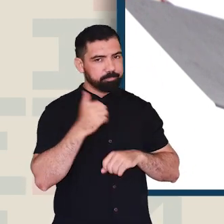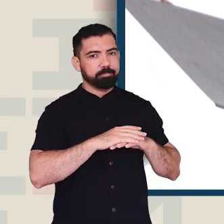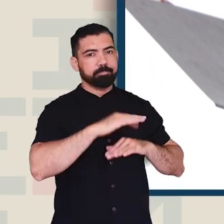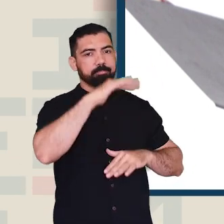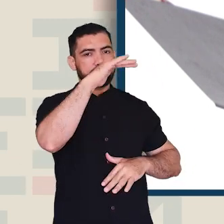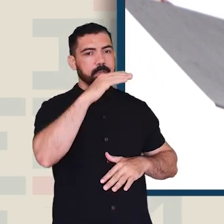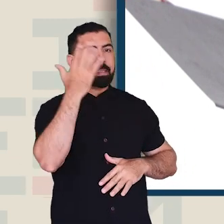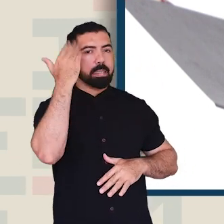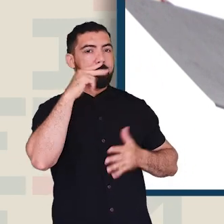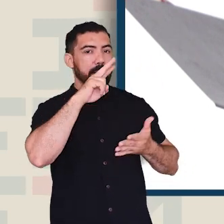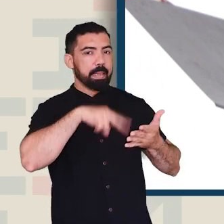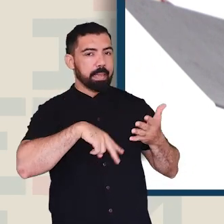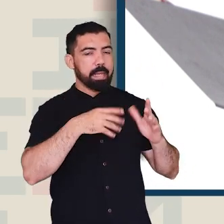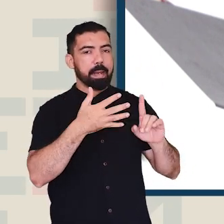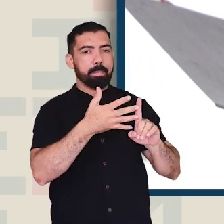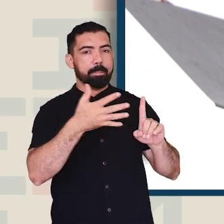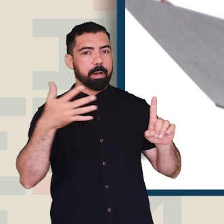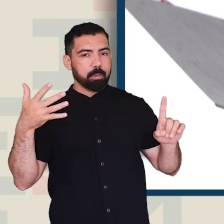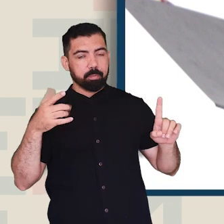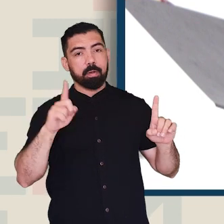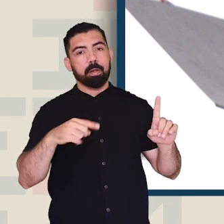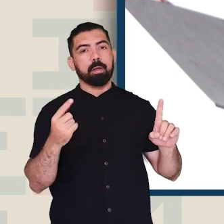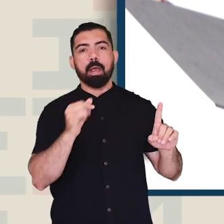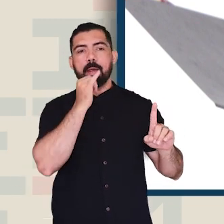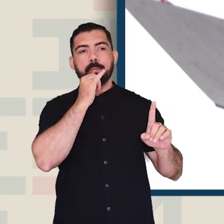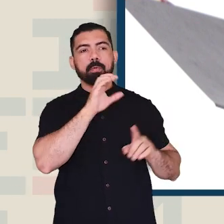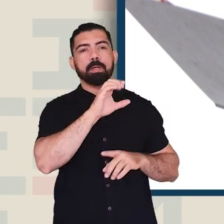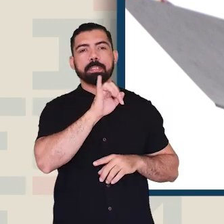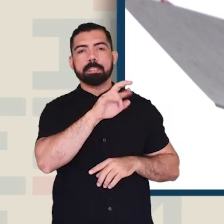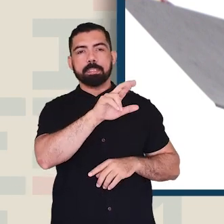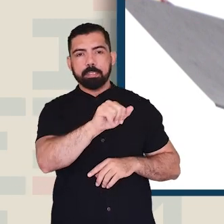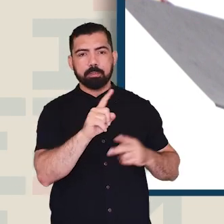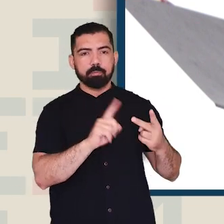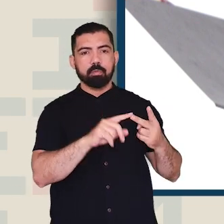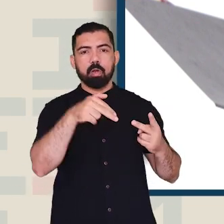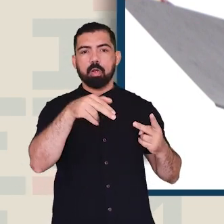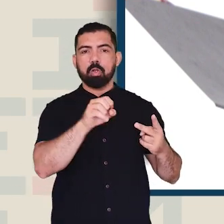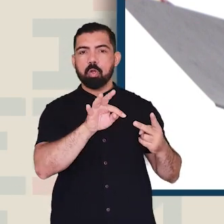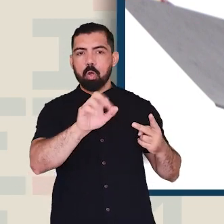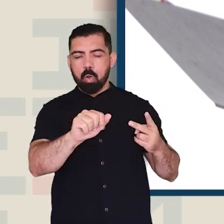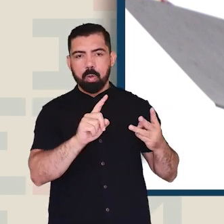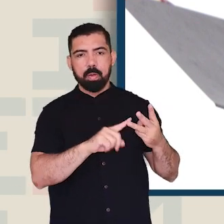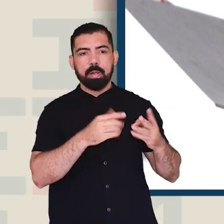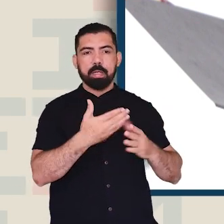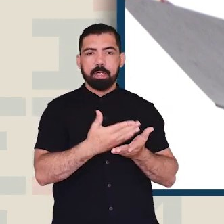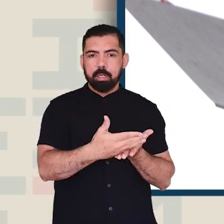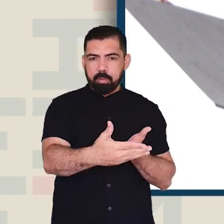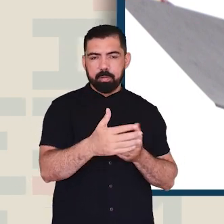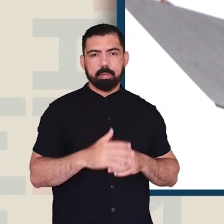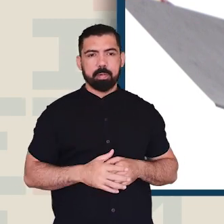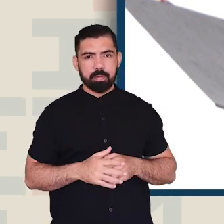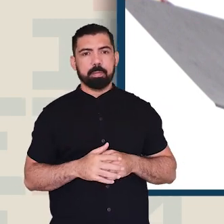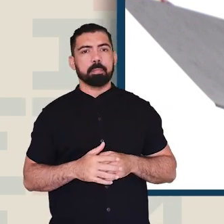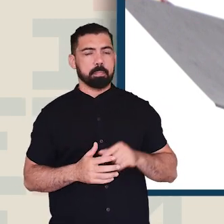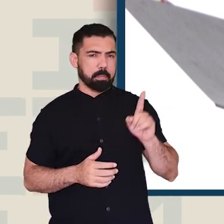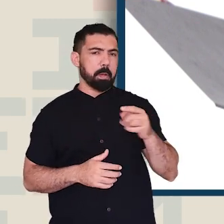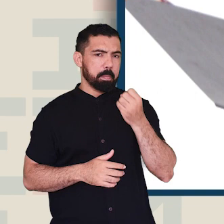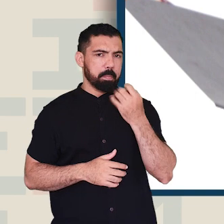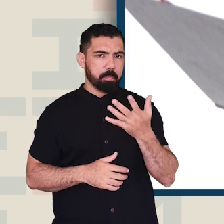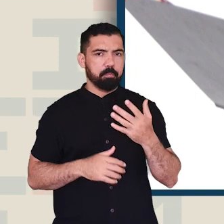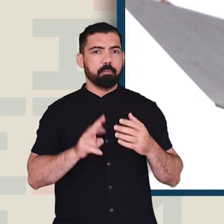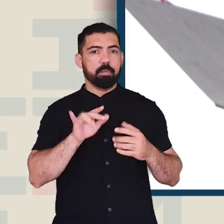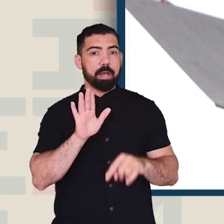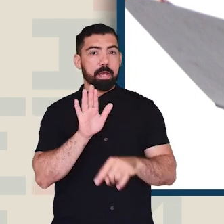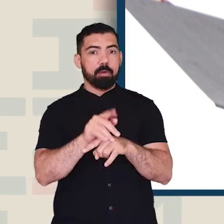ler, né? Basicamente ali uma cifra, uma notinha, uma introdução de melodia, não é eu vou botar um concerto